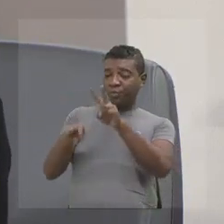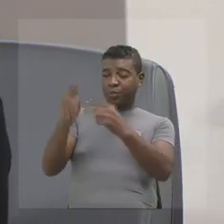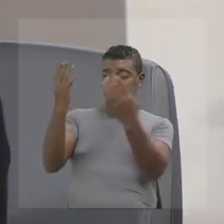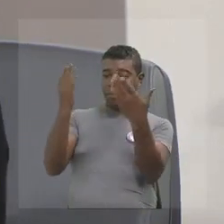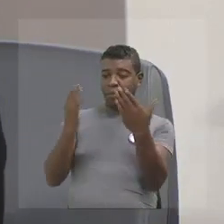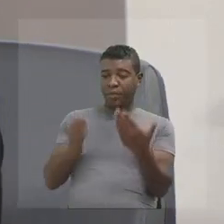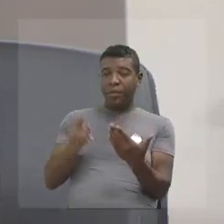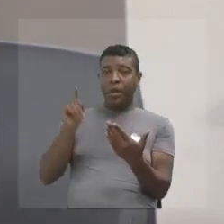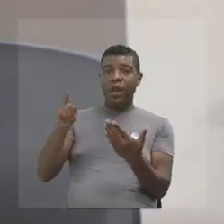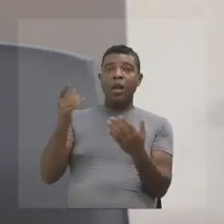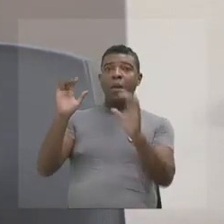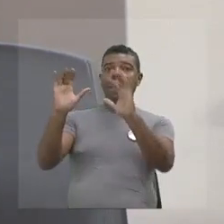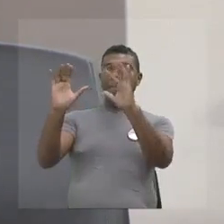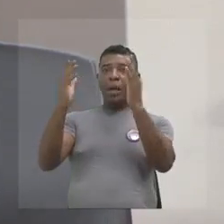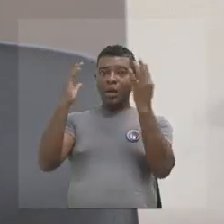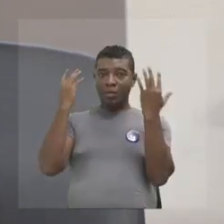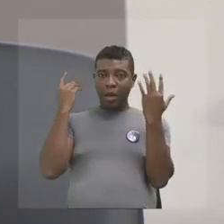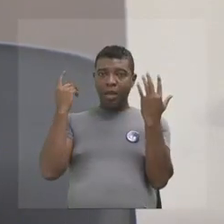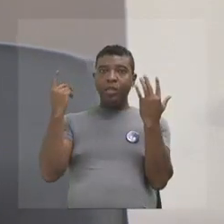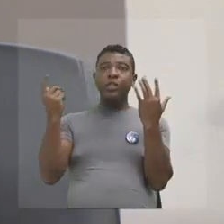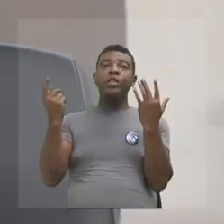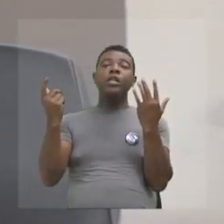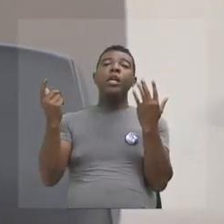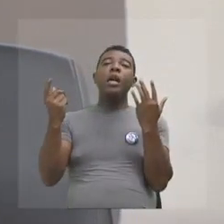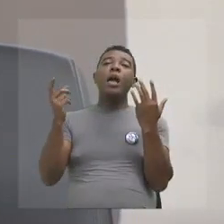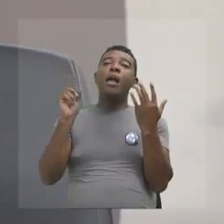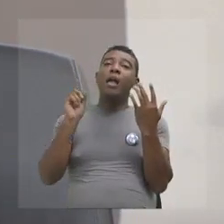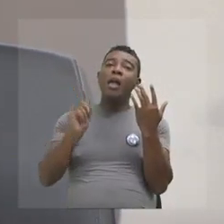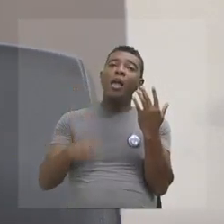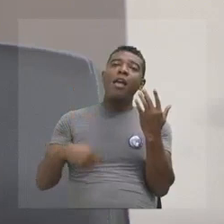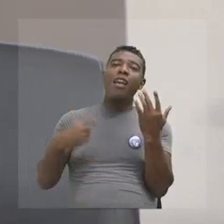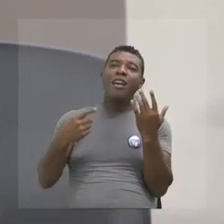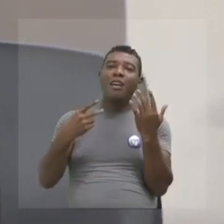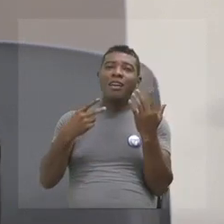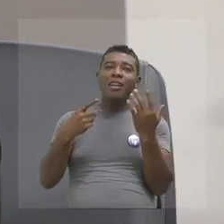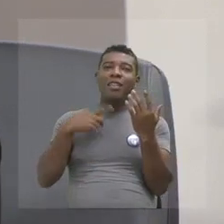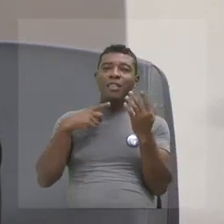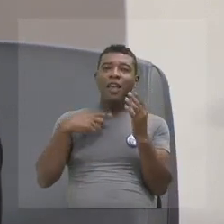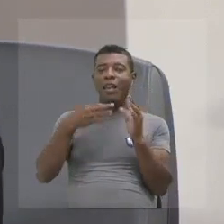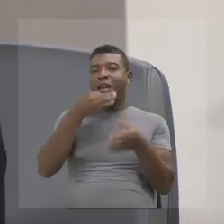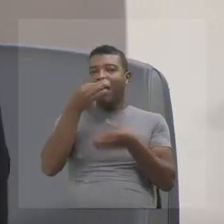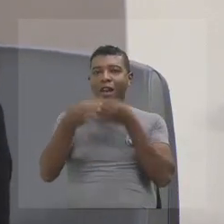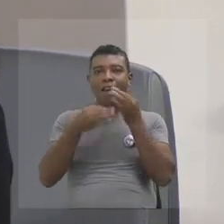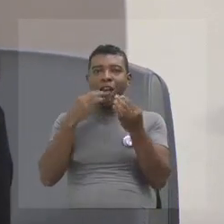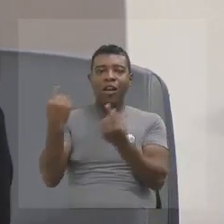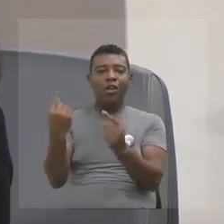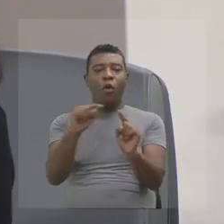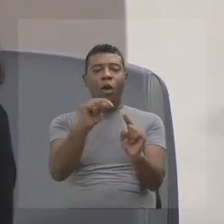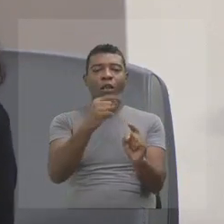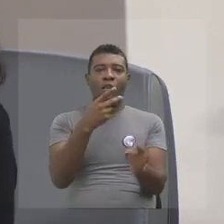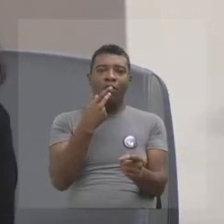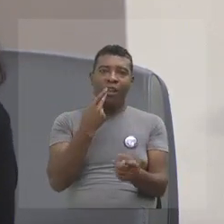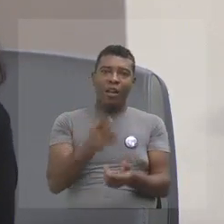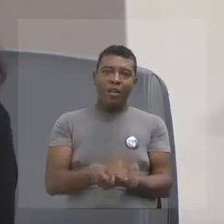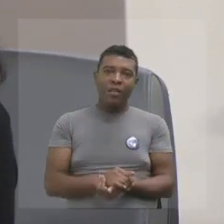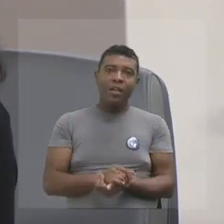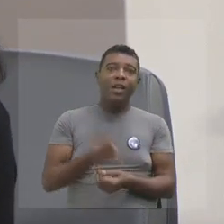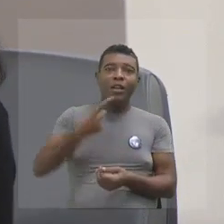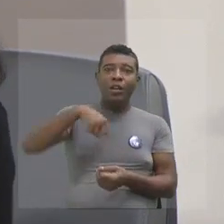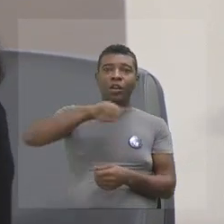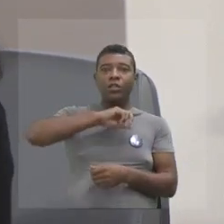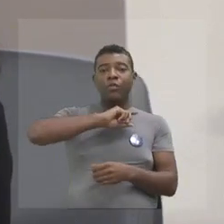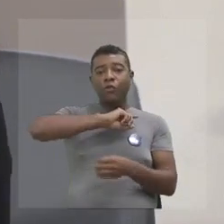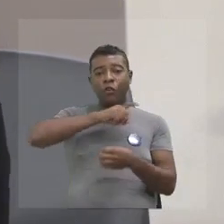argumentos que refutam essa afirmação a primeira delas é nós voltamos a pagar o Bolsa reciclagem